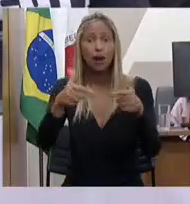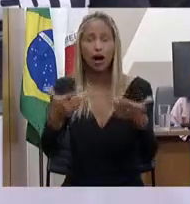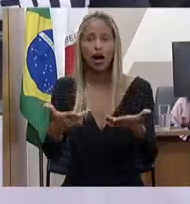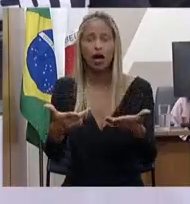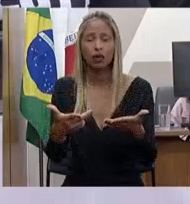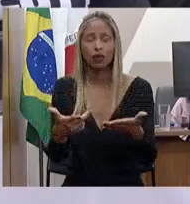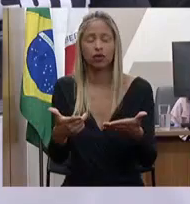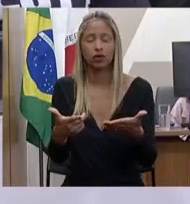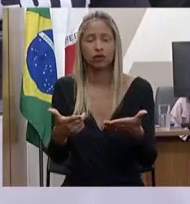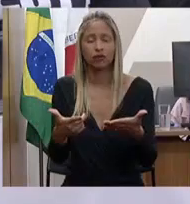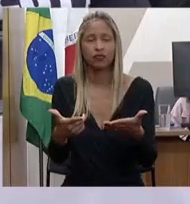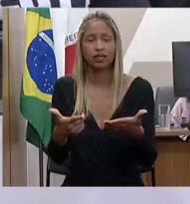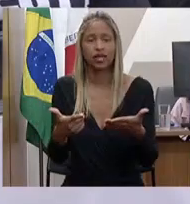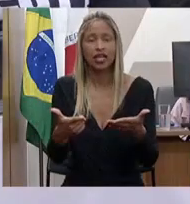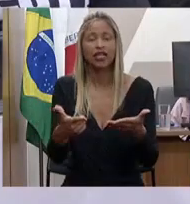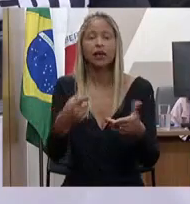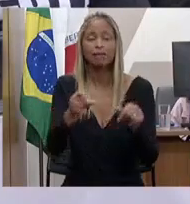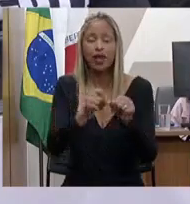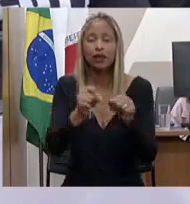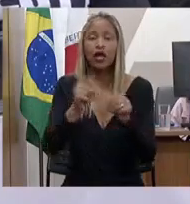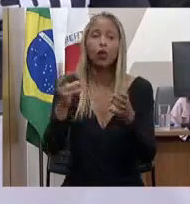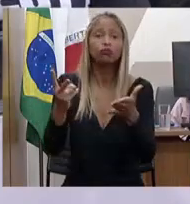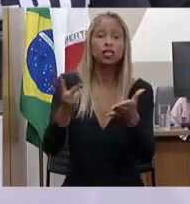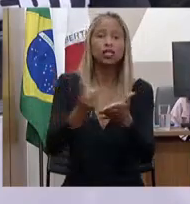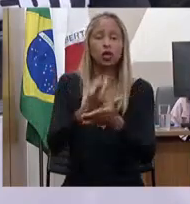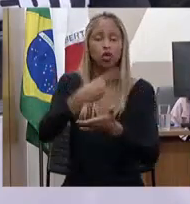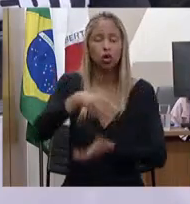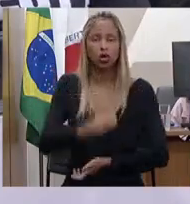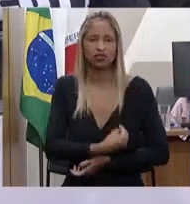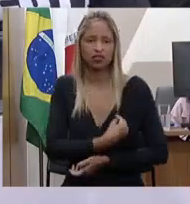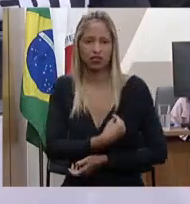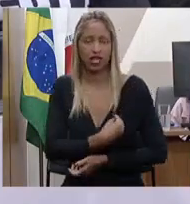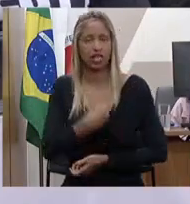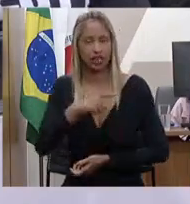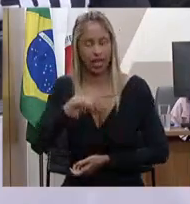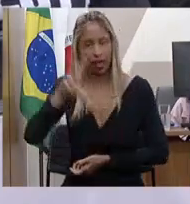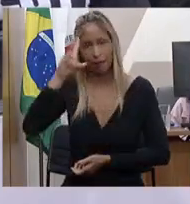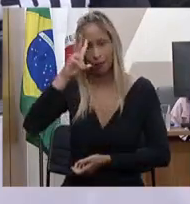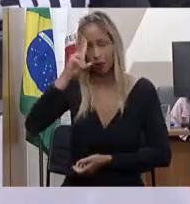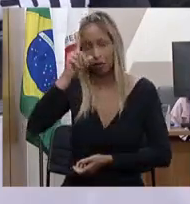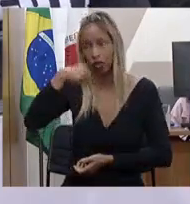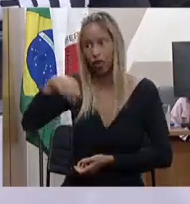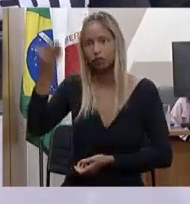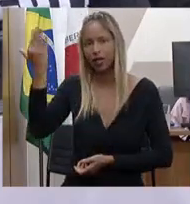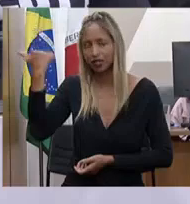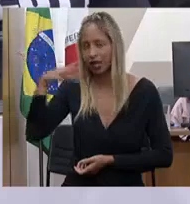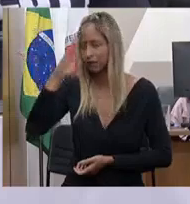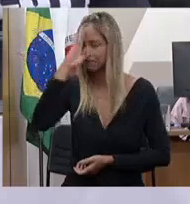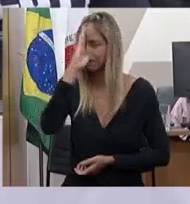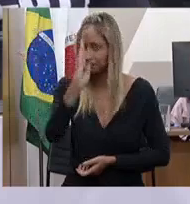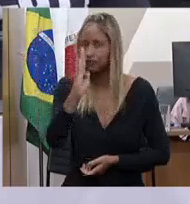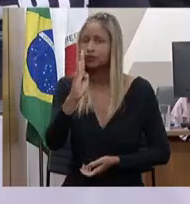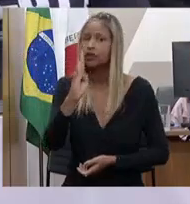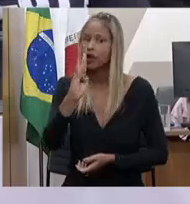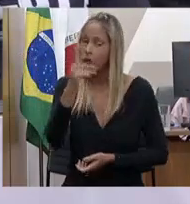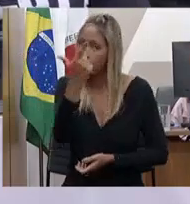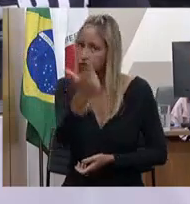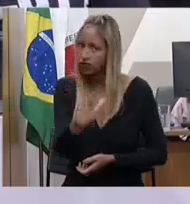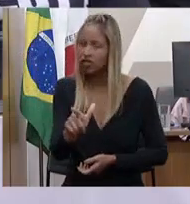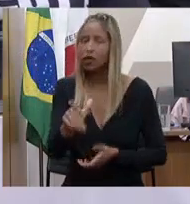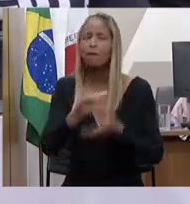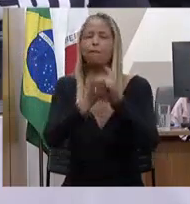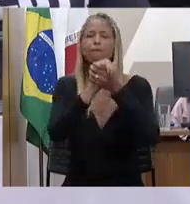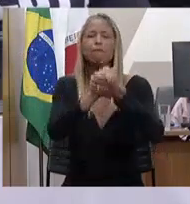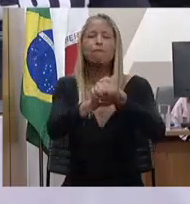e tudo todas as consequências que nós vivemos então ter a memória do que nós vivemos é fundamental para que isso não se Então